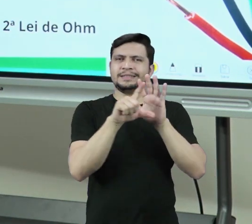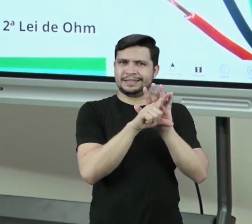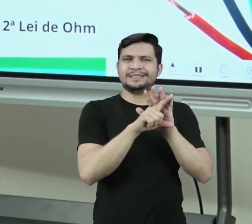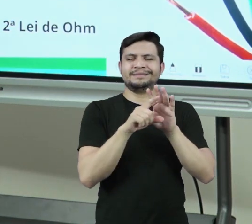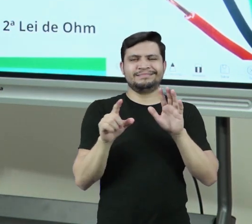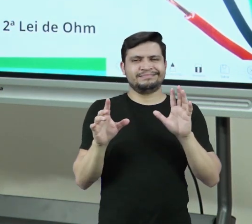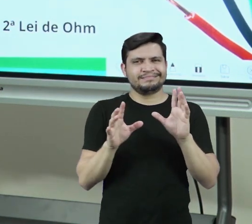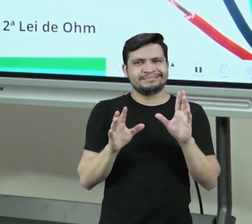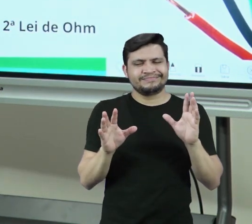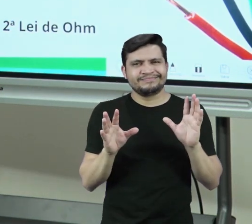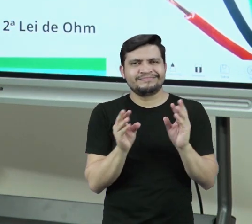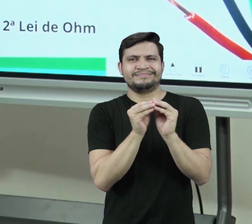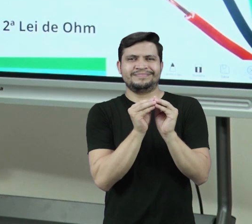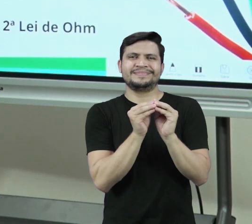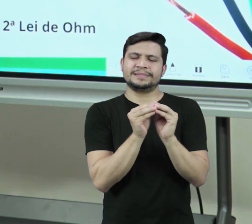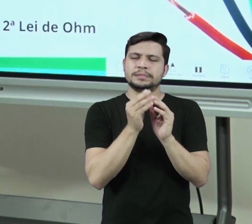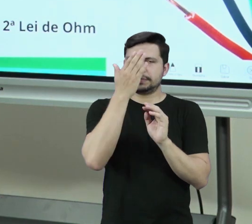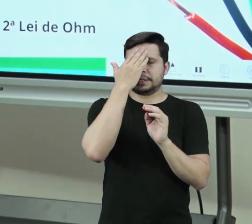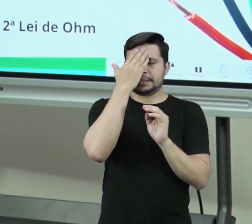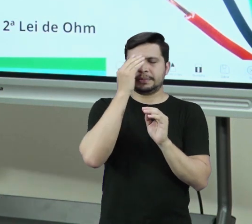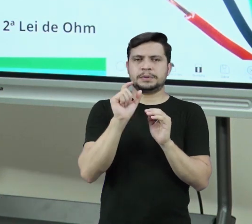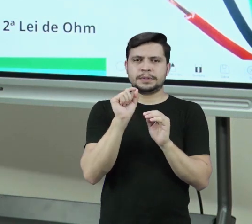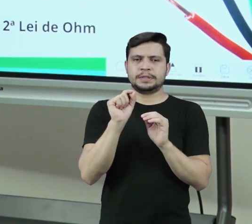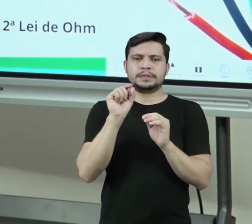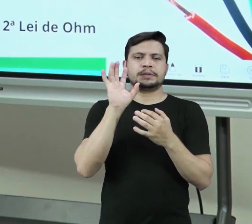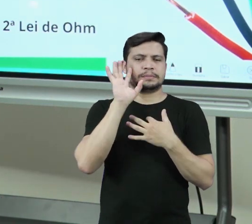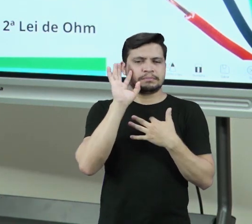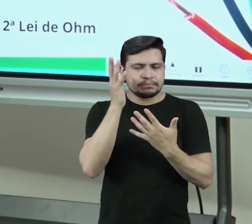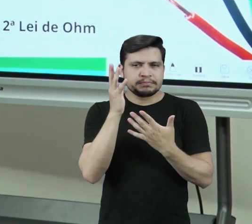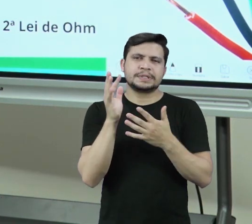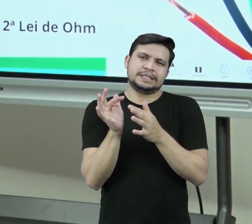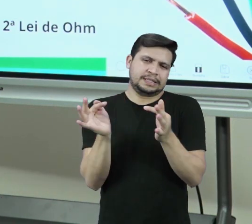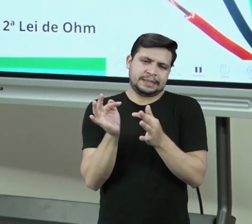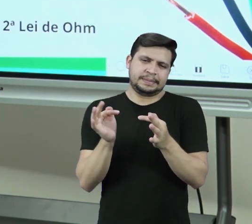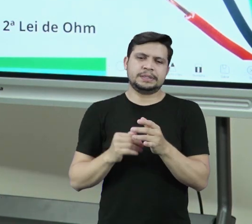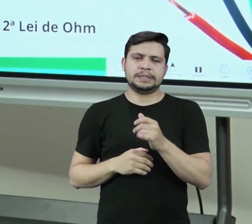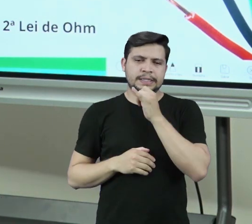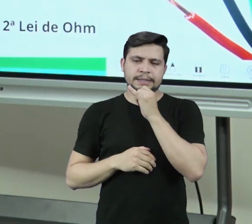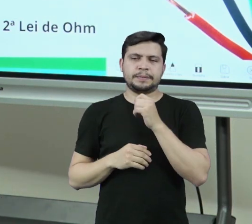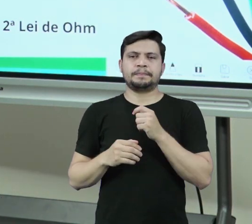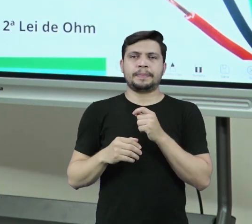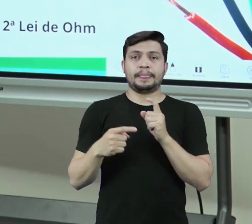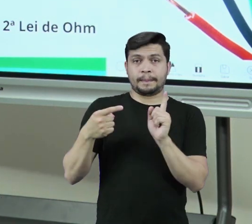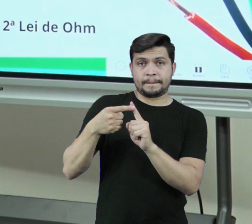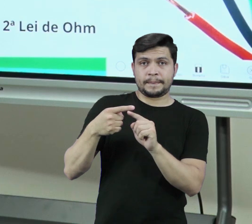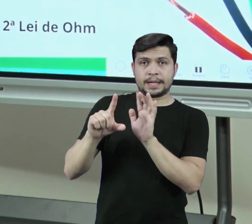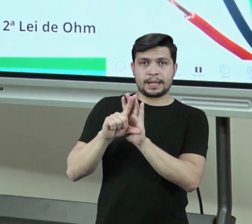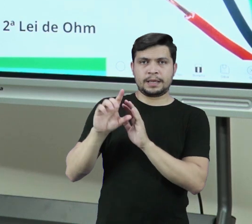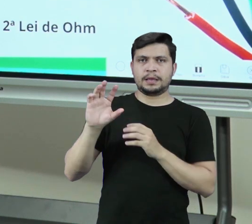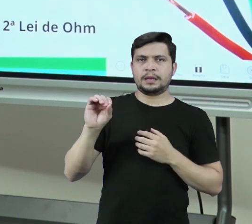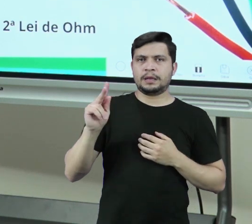pequenas situações e pequenas propriedades. A primeira, no caso, é que a primeira lei de Ohm ela conecta